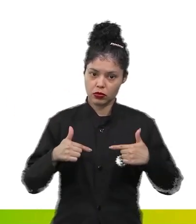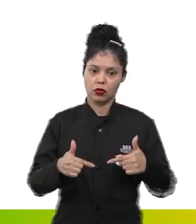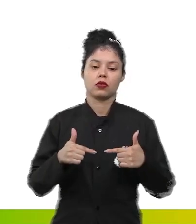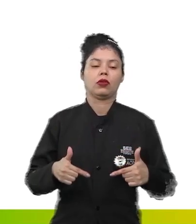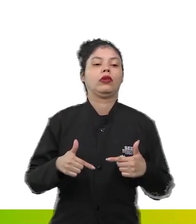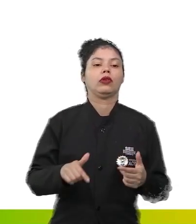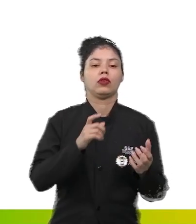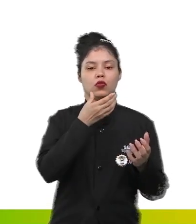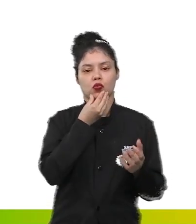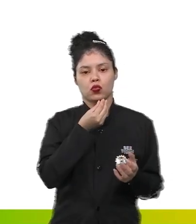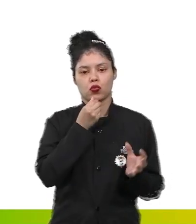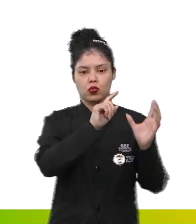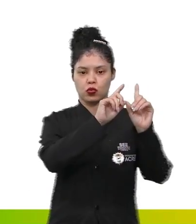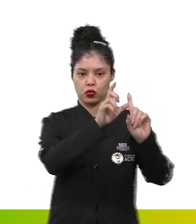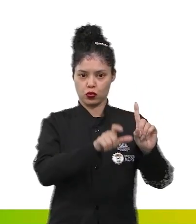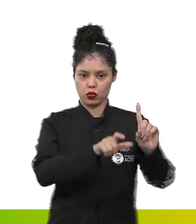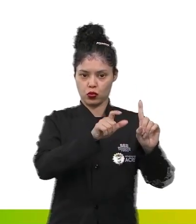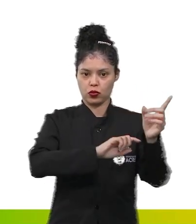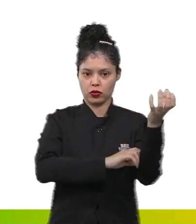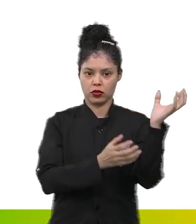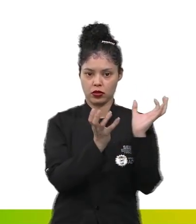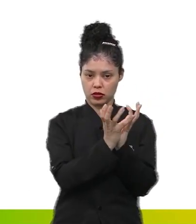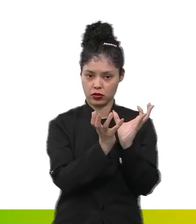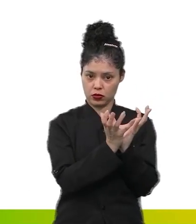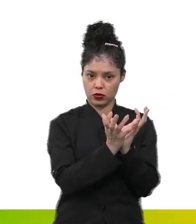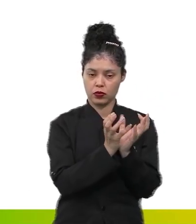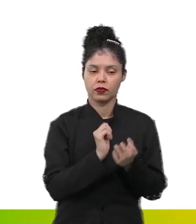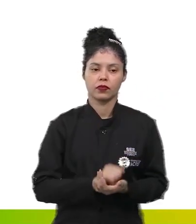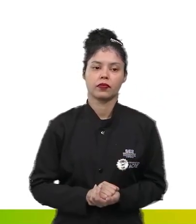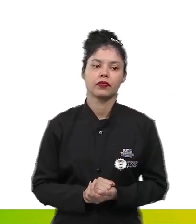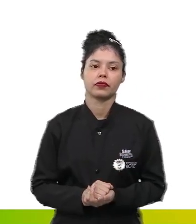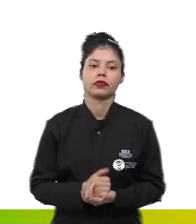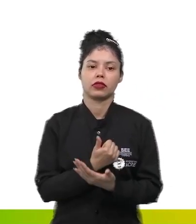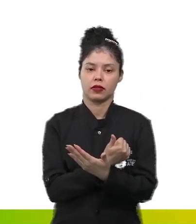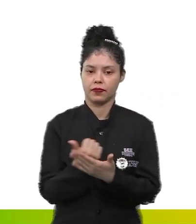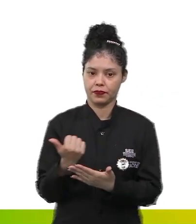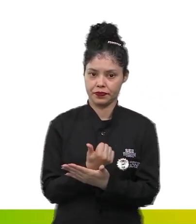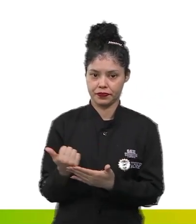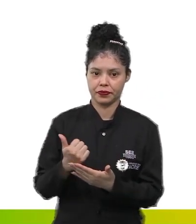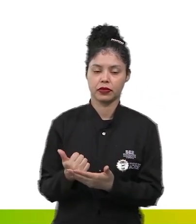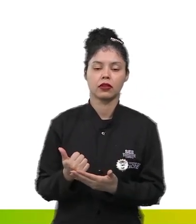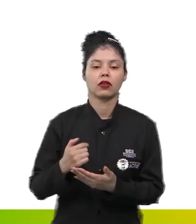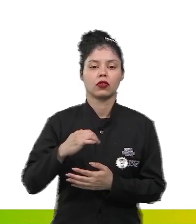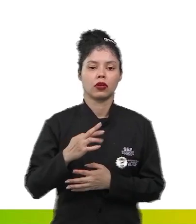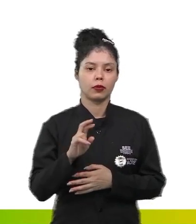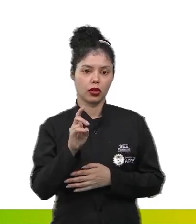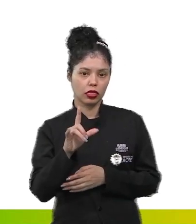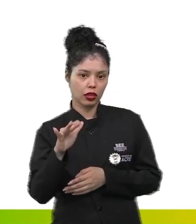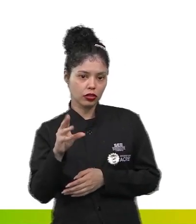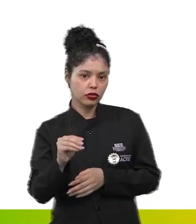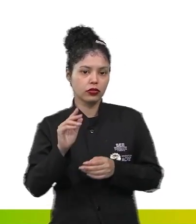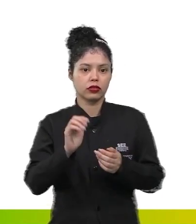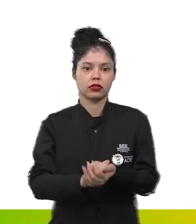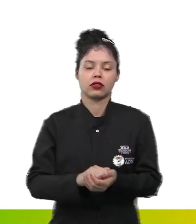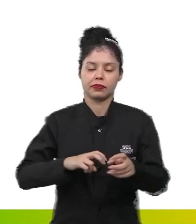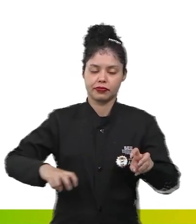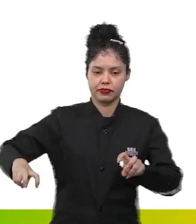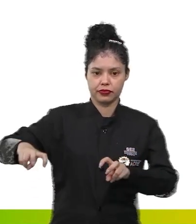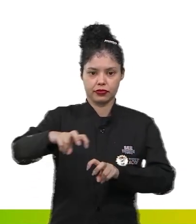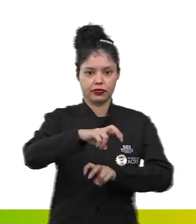os seringueiros organizavam-se em grupos, em atos de protesto, cercavam